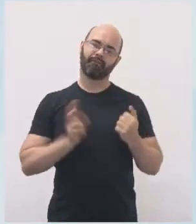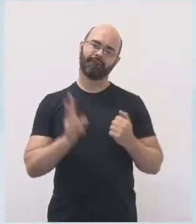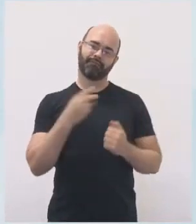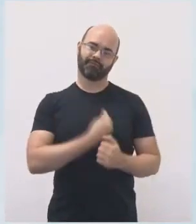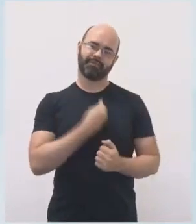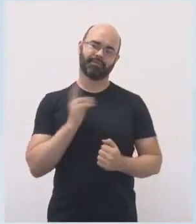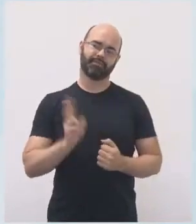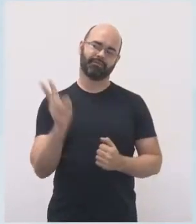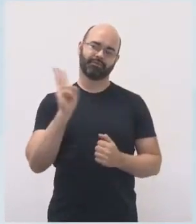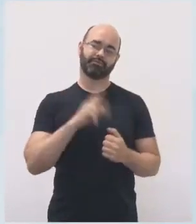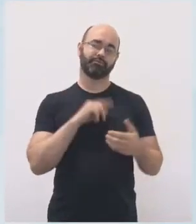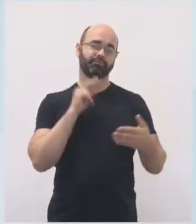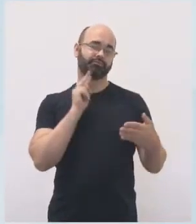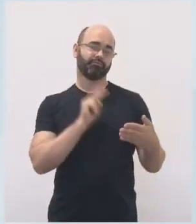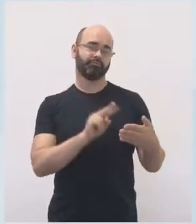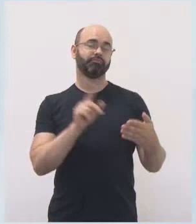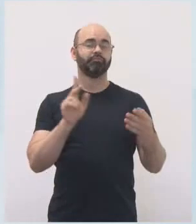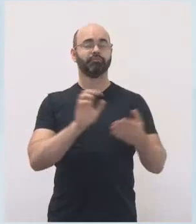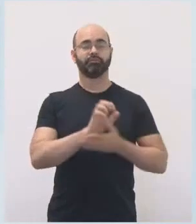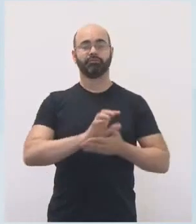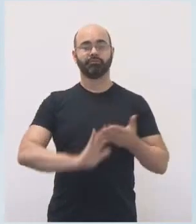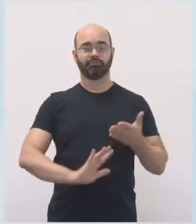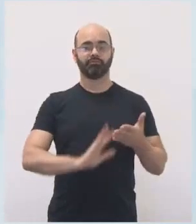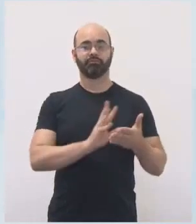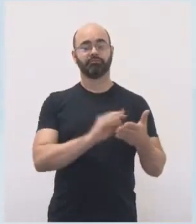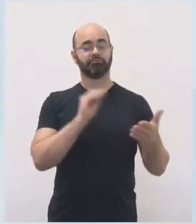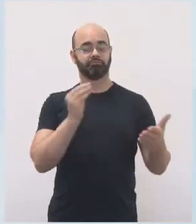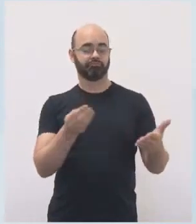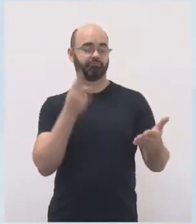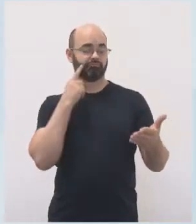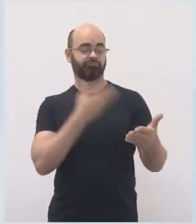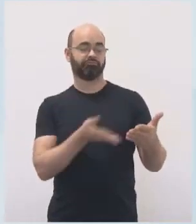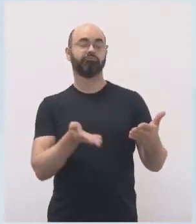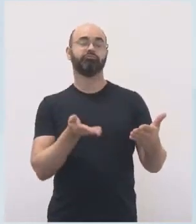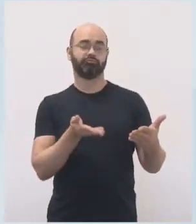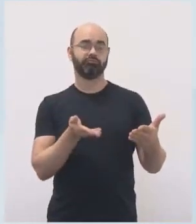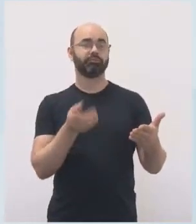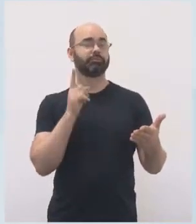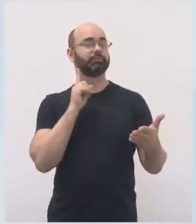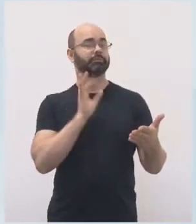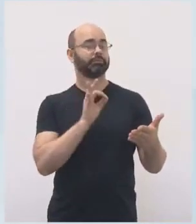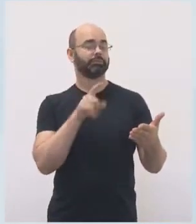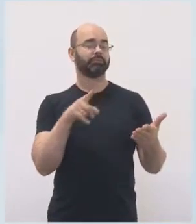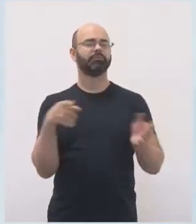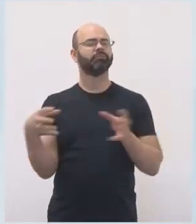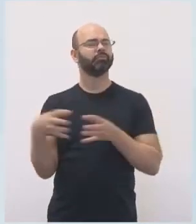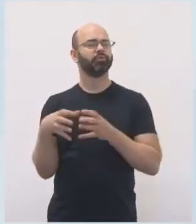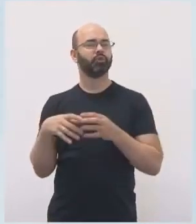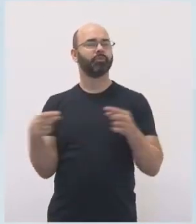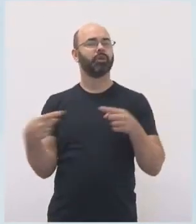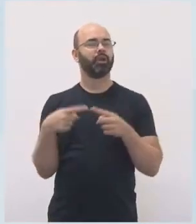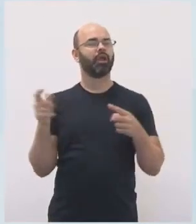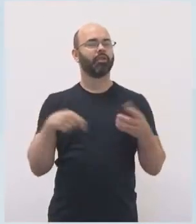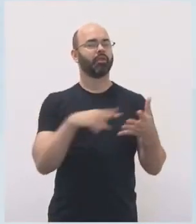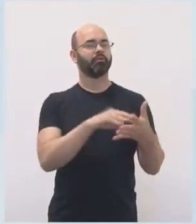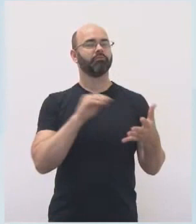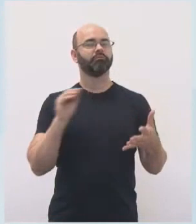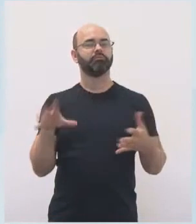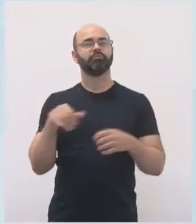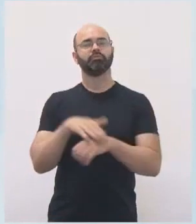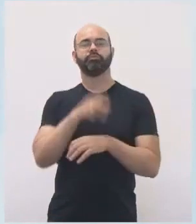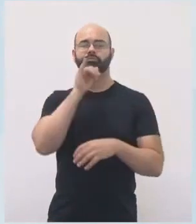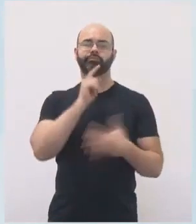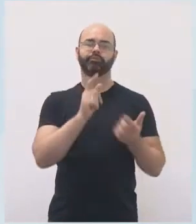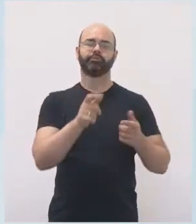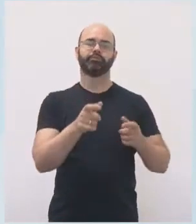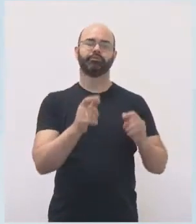vida e pegassem essas atividades, observassem se cabe, em que turma que daria certo e conversassem com as gestões